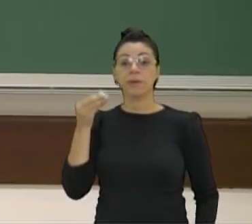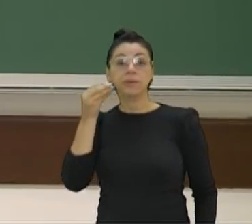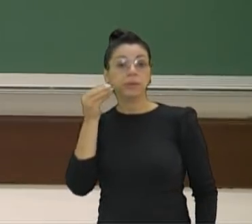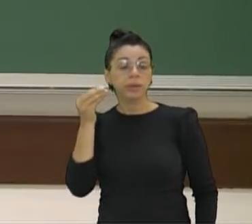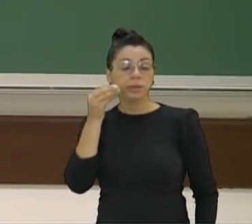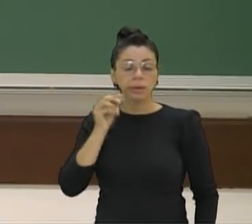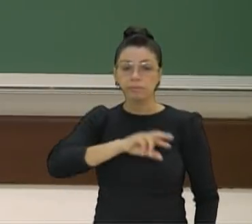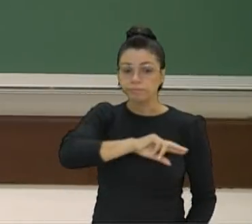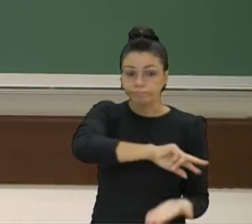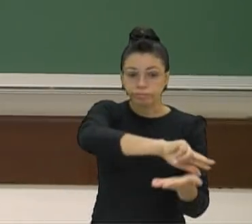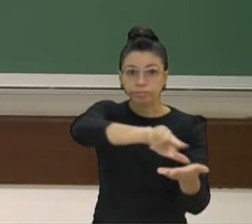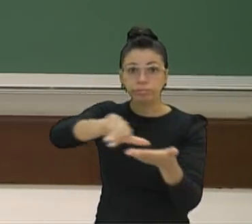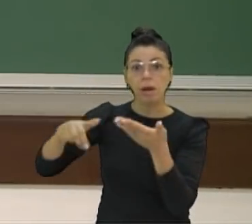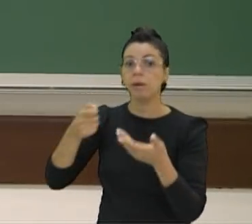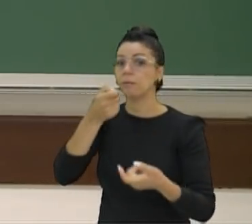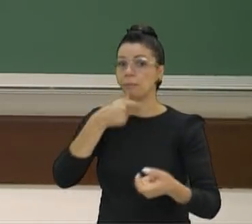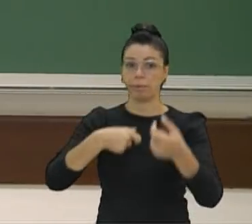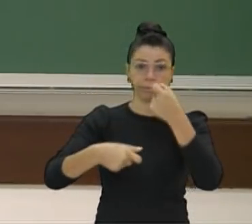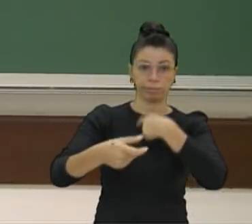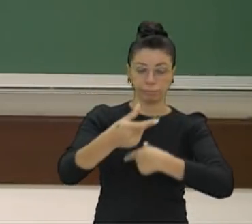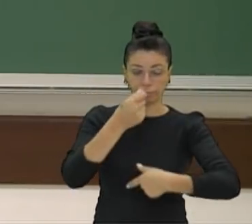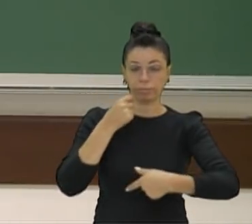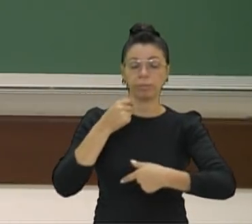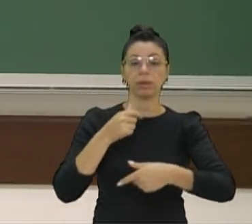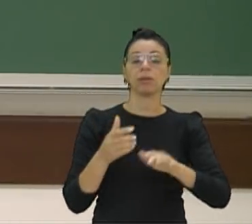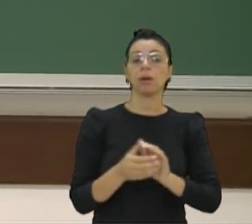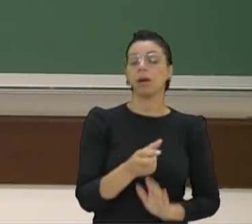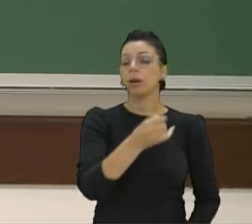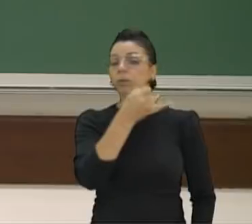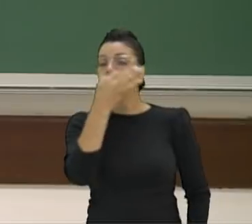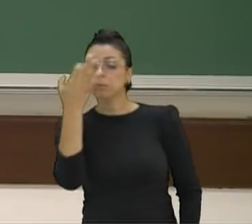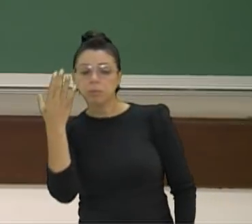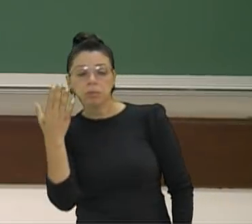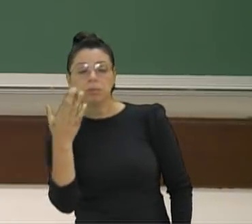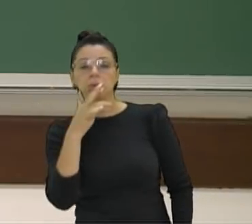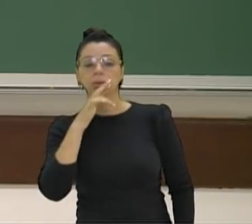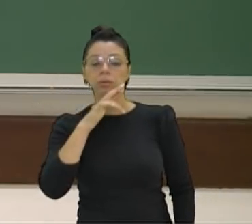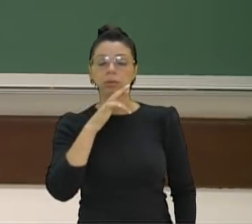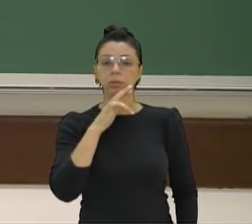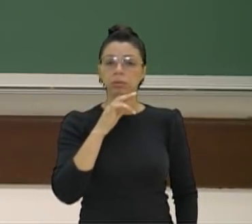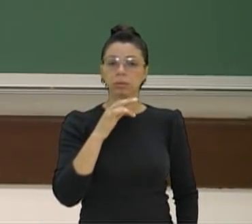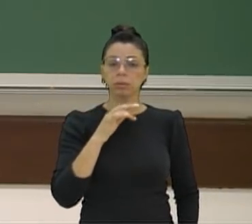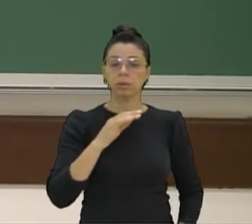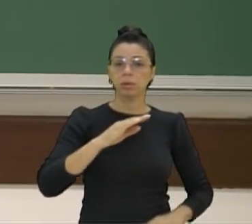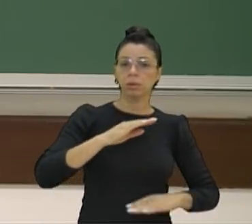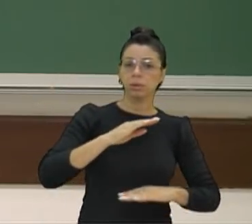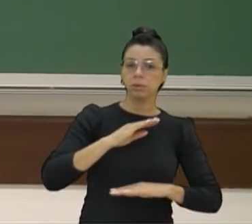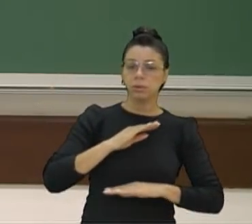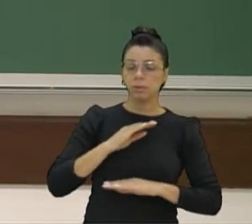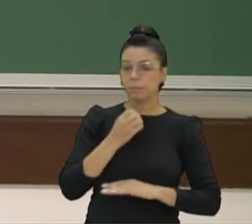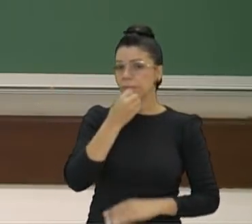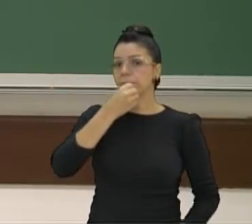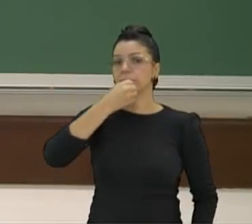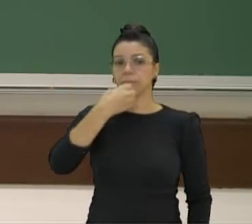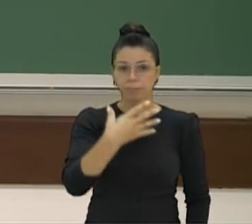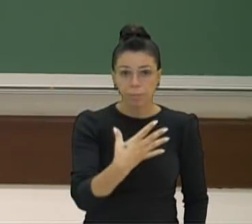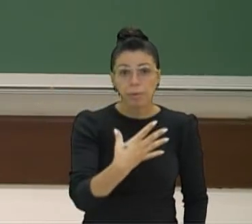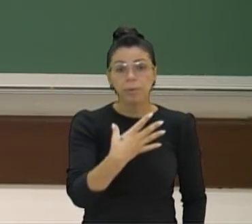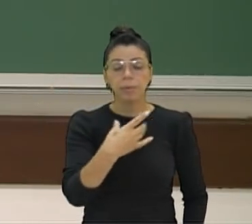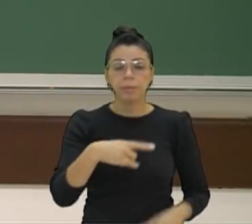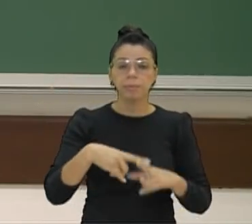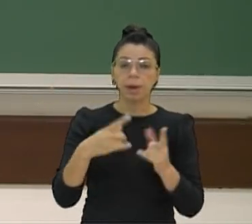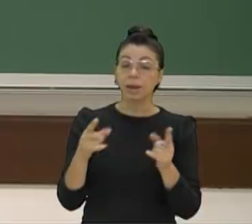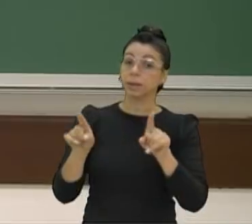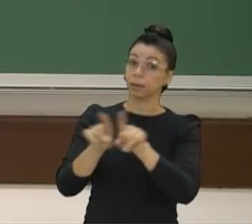vários medicamentos que já alguns mostraram resultados positivos, mas também mostraram